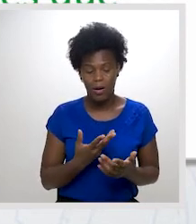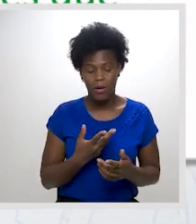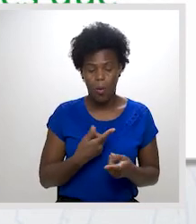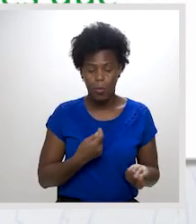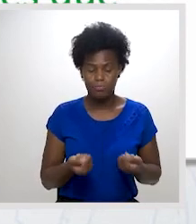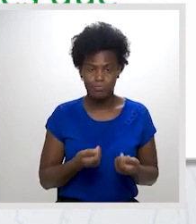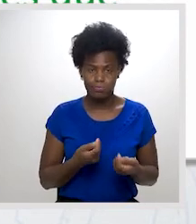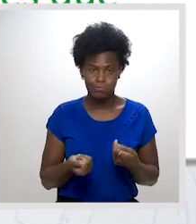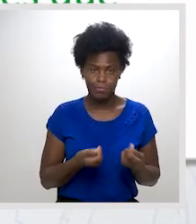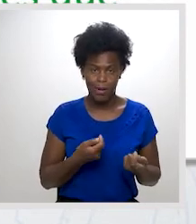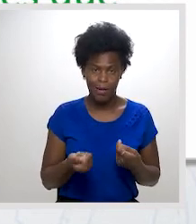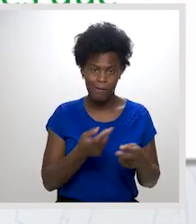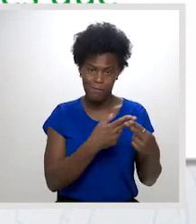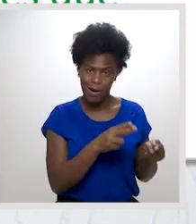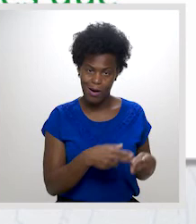organismos